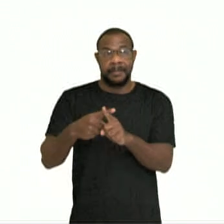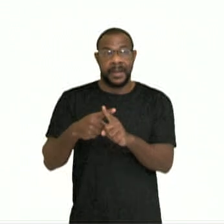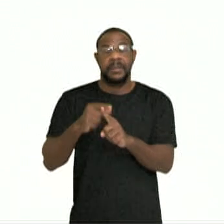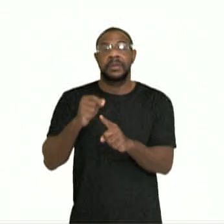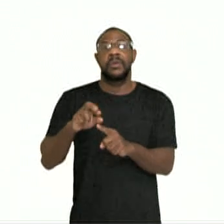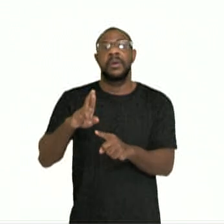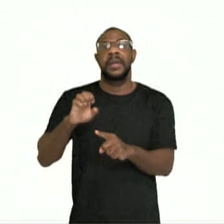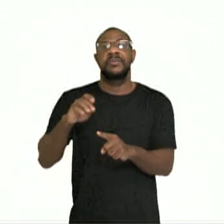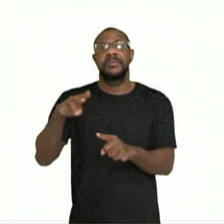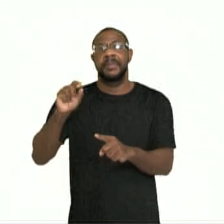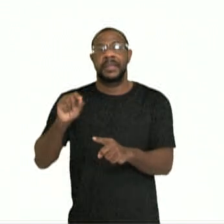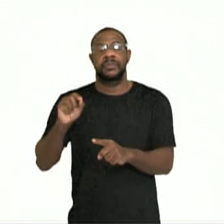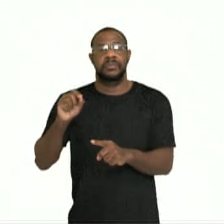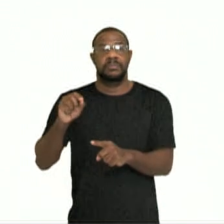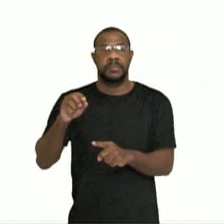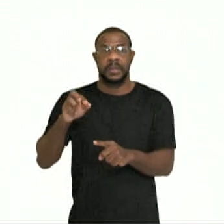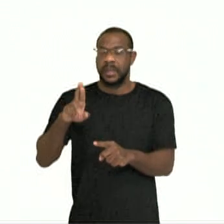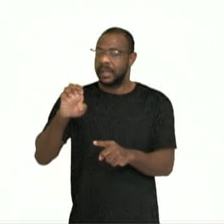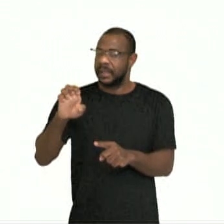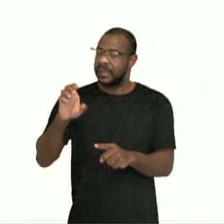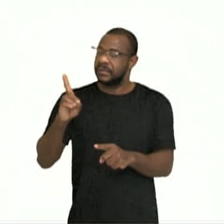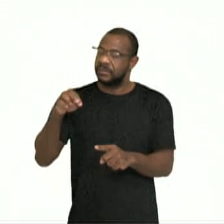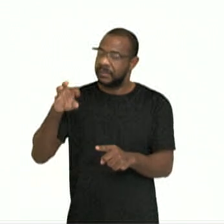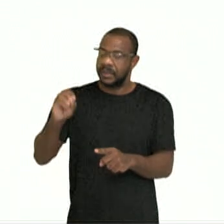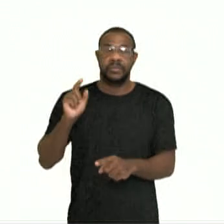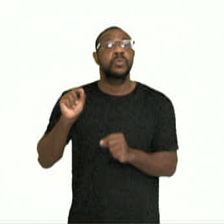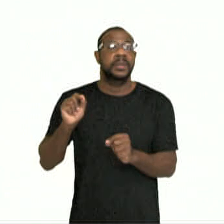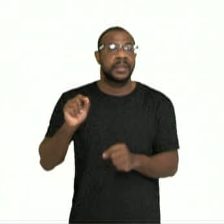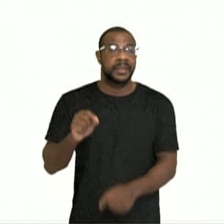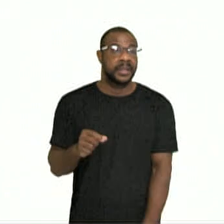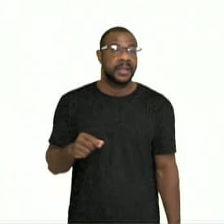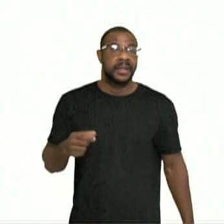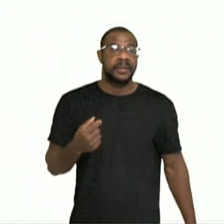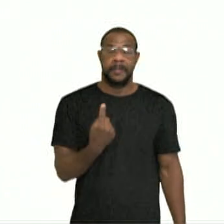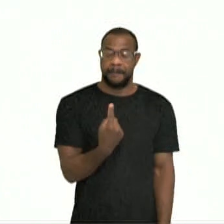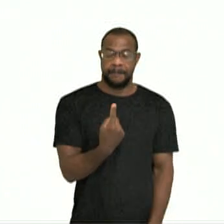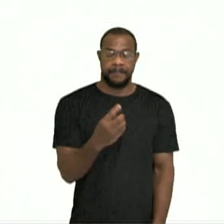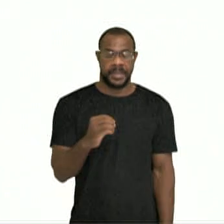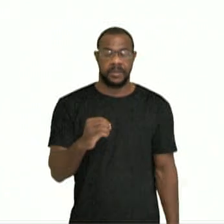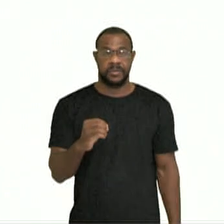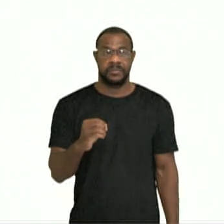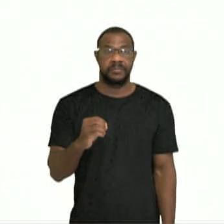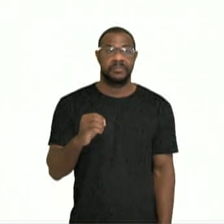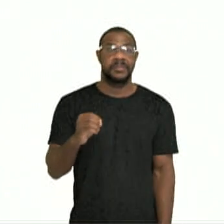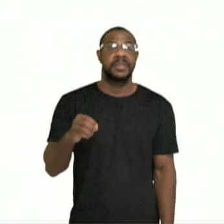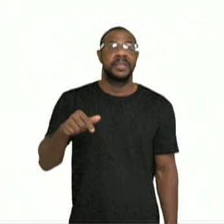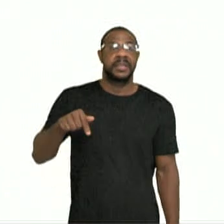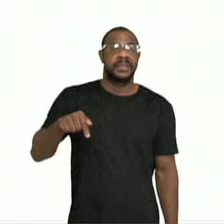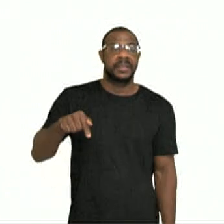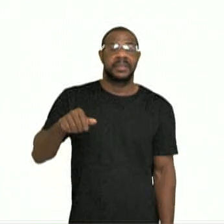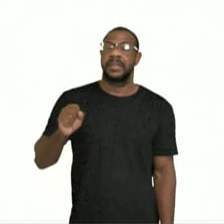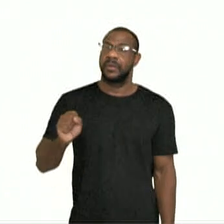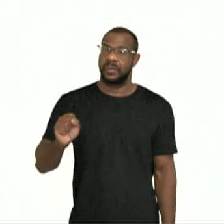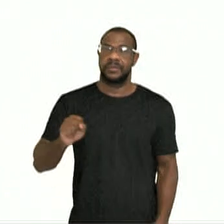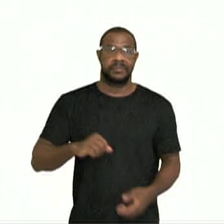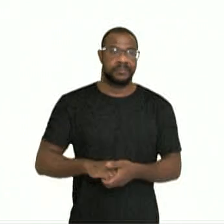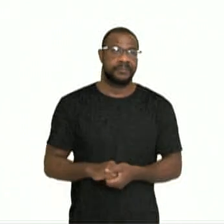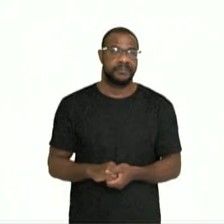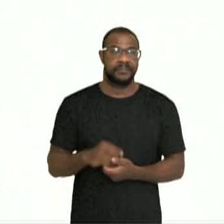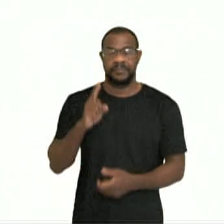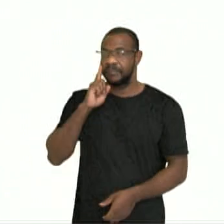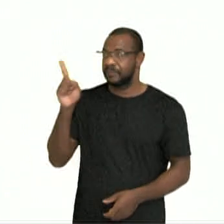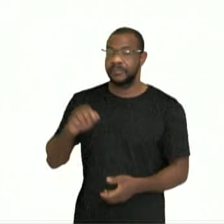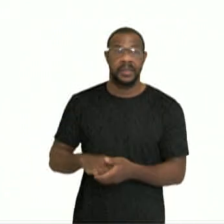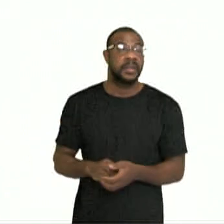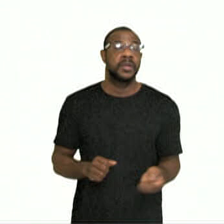1.078,38. Então, mesmo com o desconto em imposto de renda, está rendendo ainda bastante mais do que a poupança. Então, é